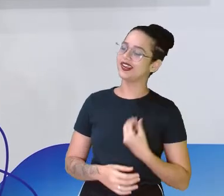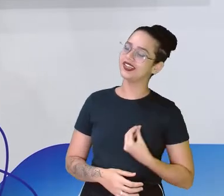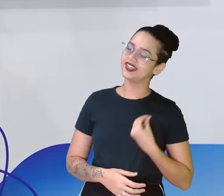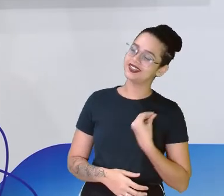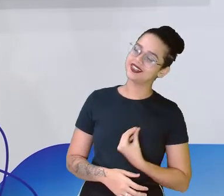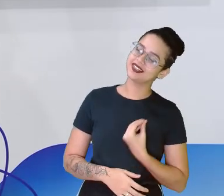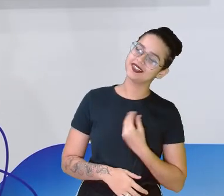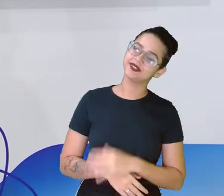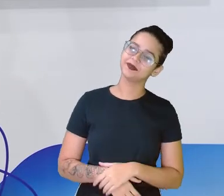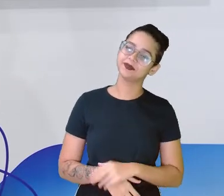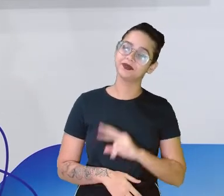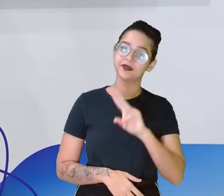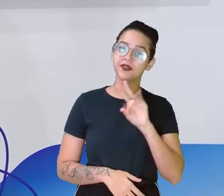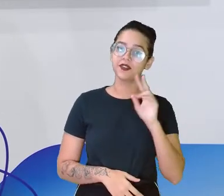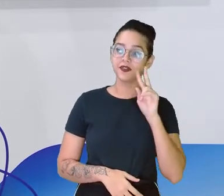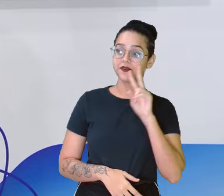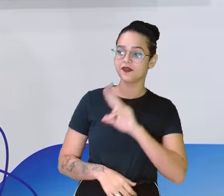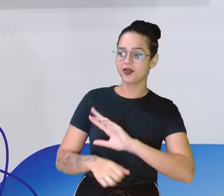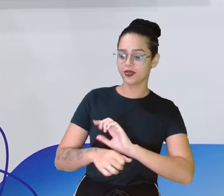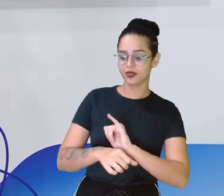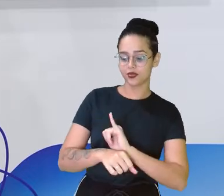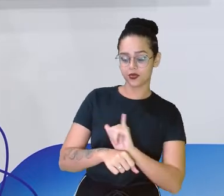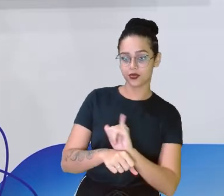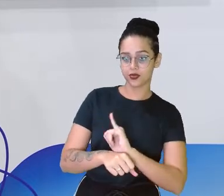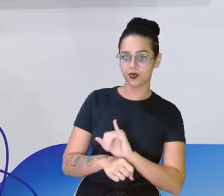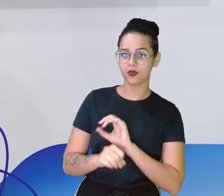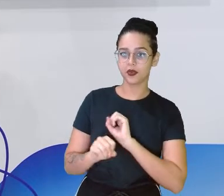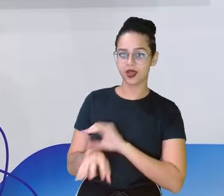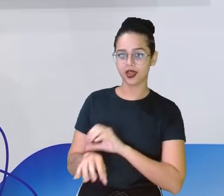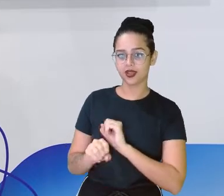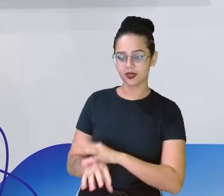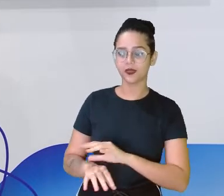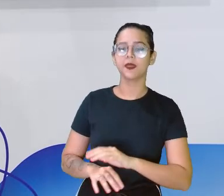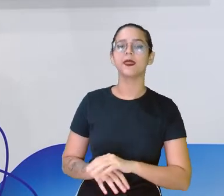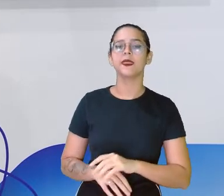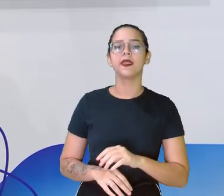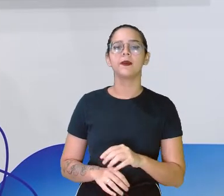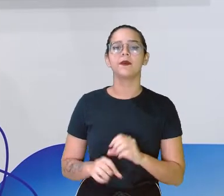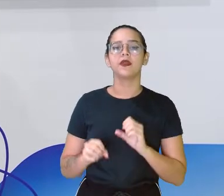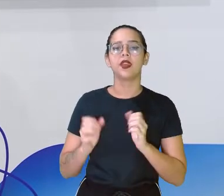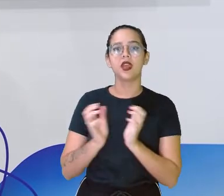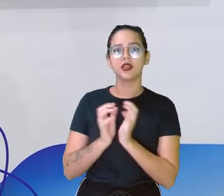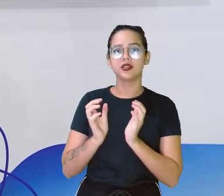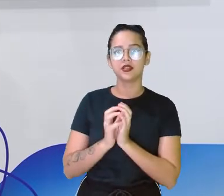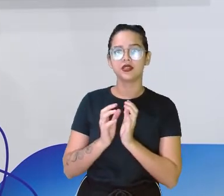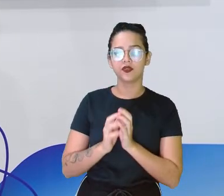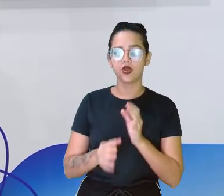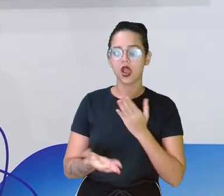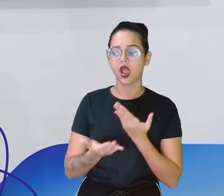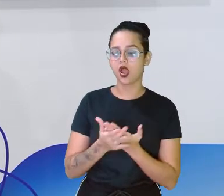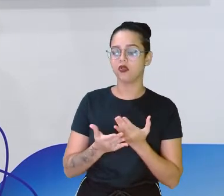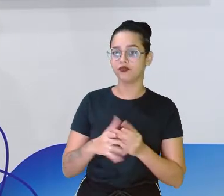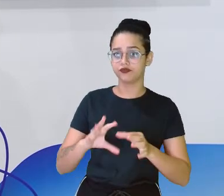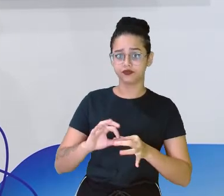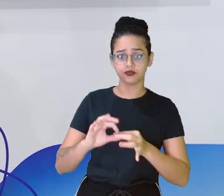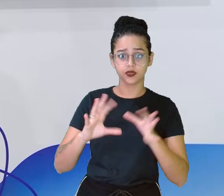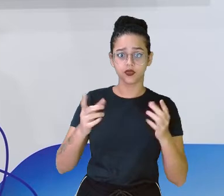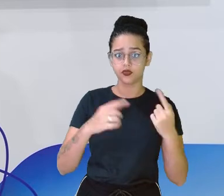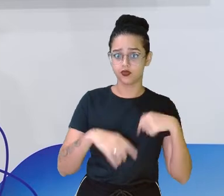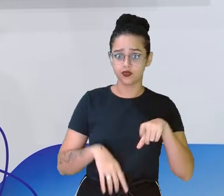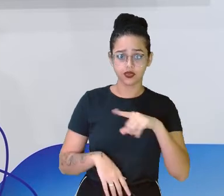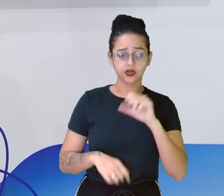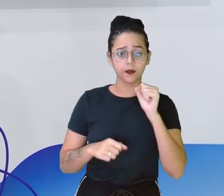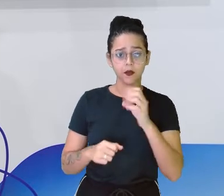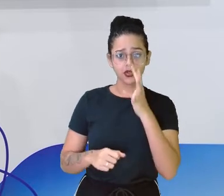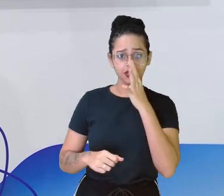existe. Vai lá no YouTube, canal Educa Recife. Essas aulas ficam disponíveis para vocês assistirem quantas